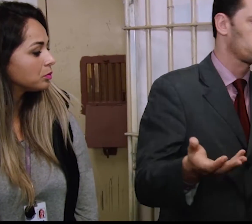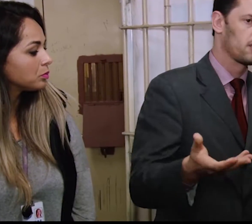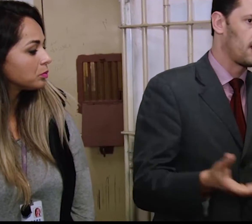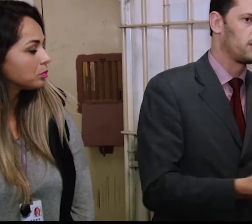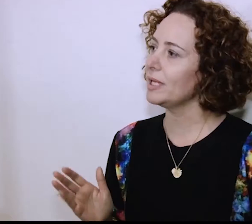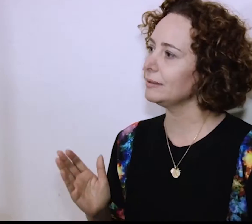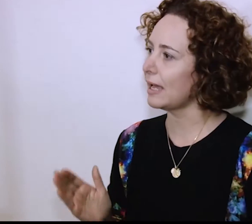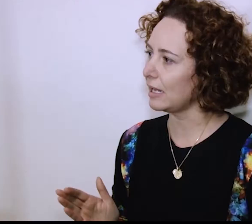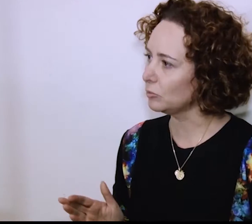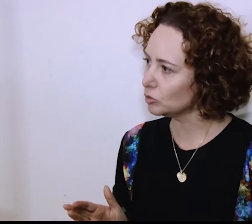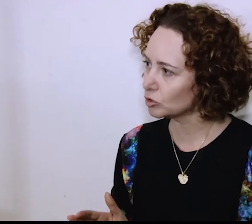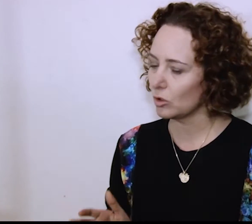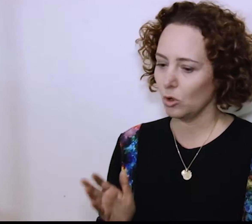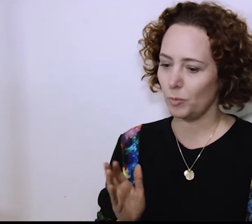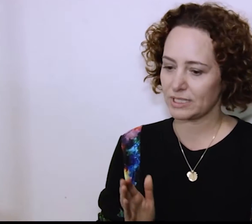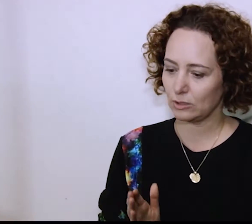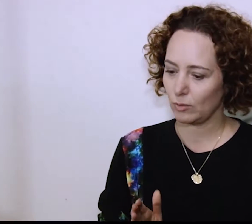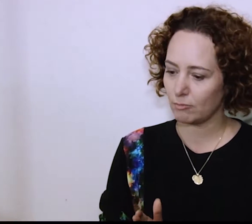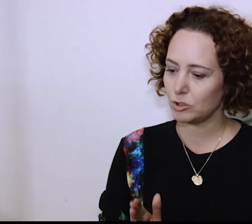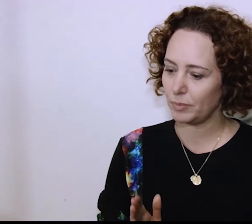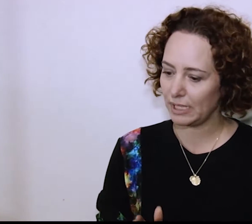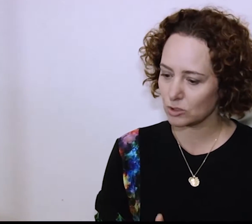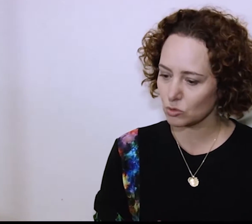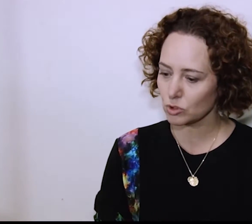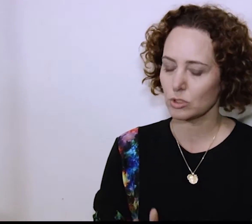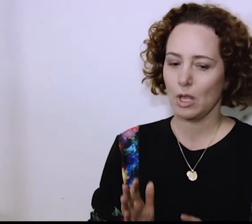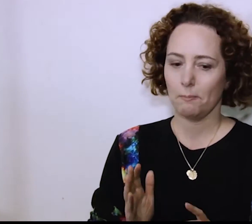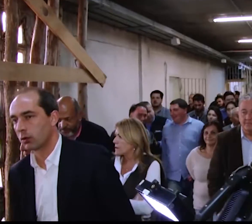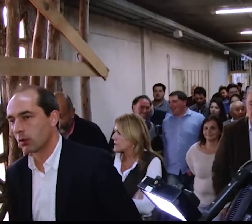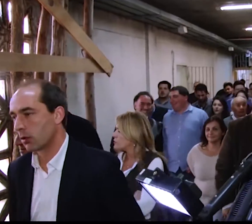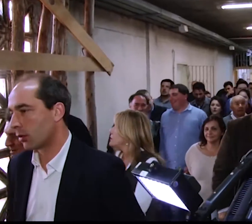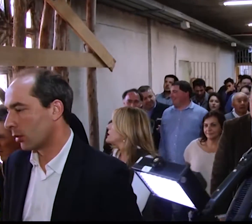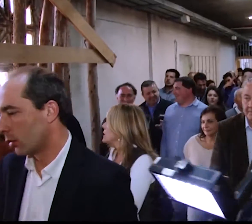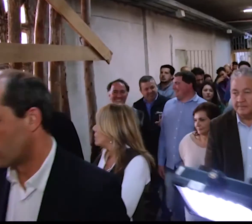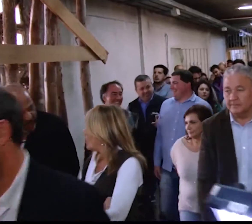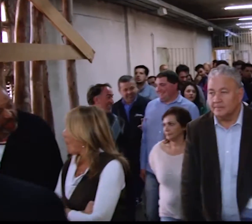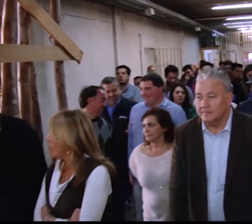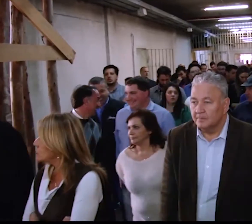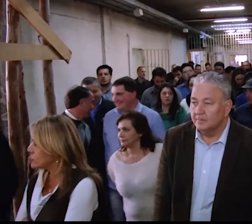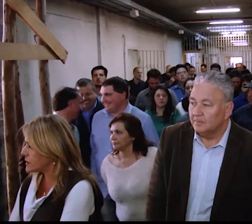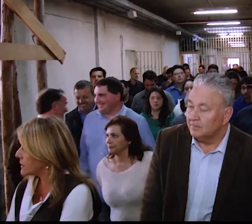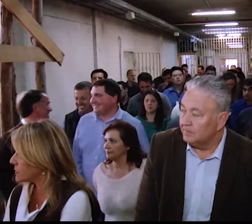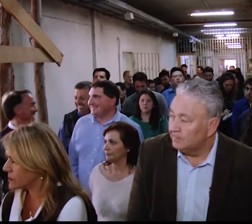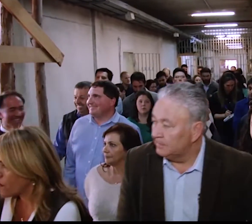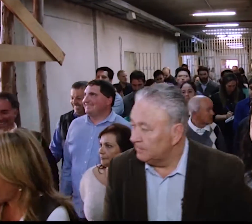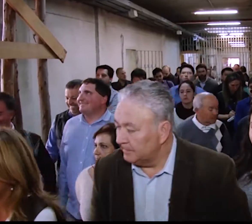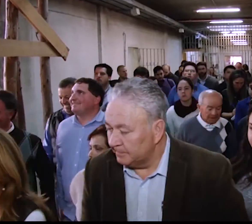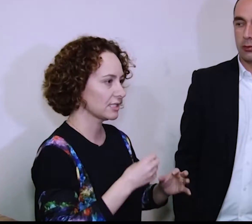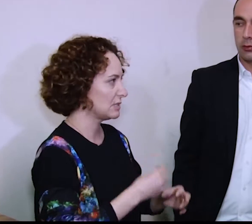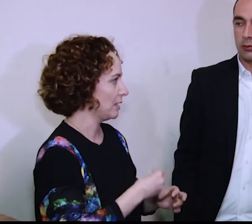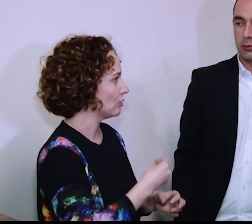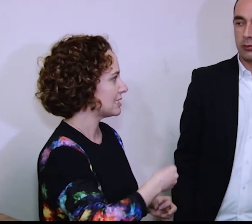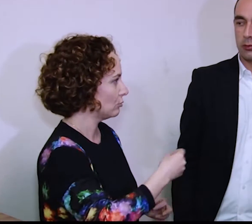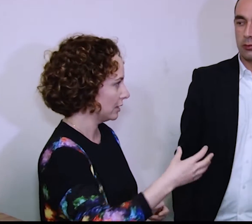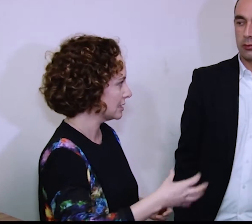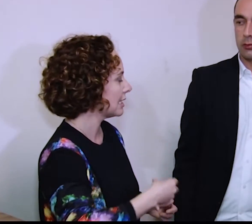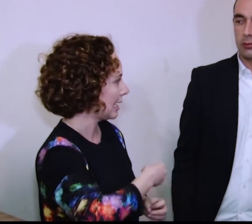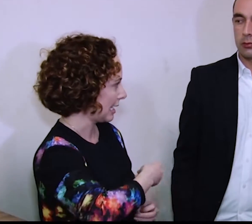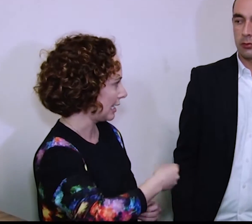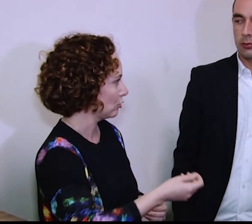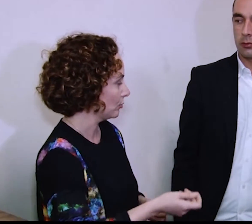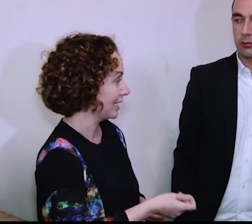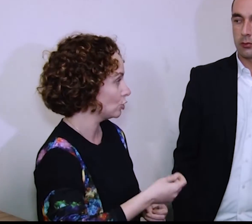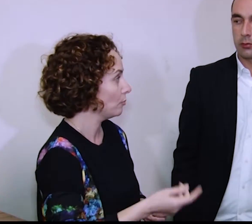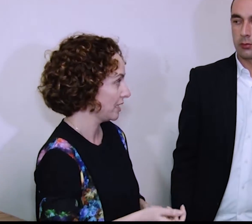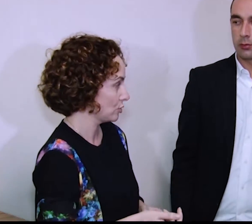execuções, promotoria pública, conselho da comunidade e imprensa. Logo na entrada da penitenciária estadual, a juíza explicou